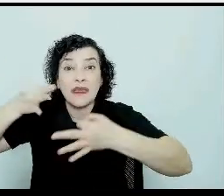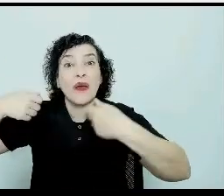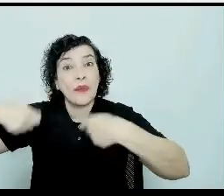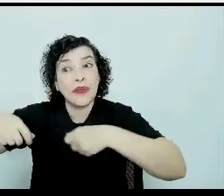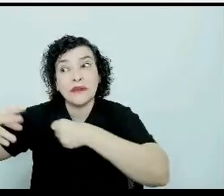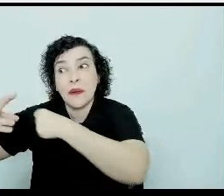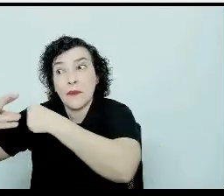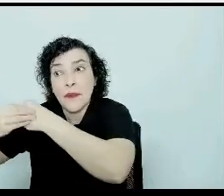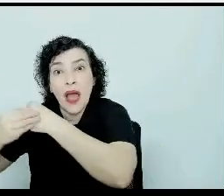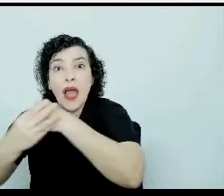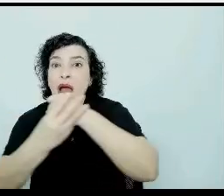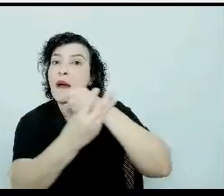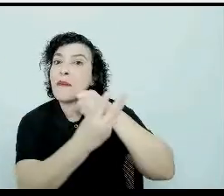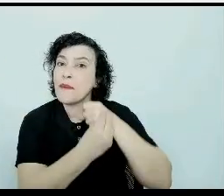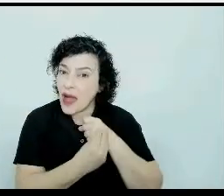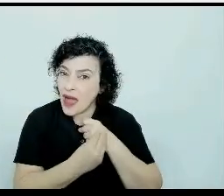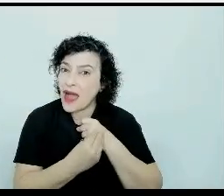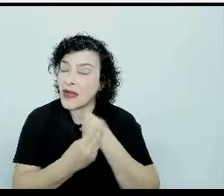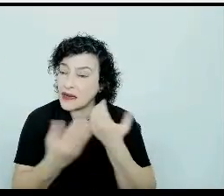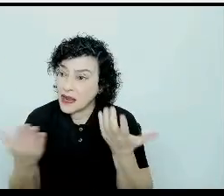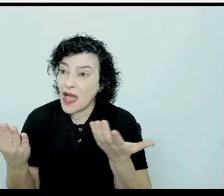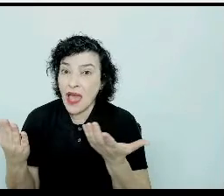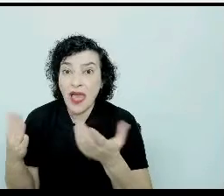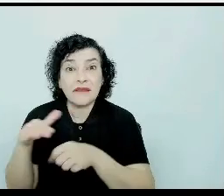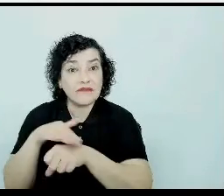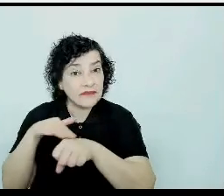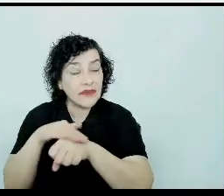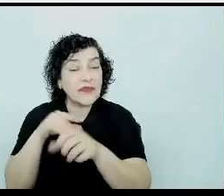dores, né, por que eles acabam sendo ofensores, né, da pauta.